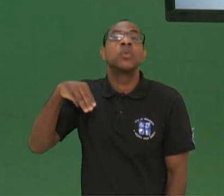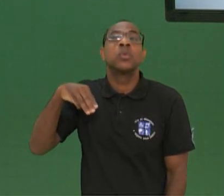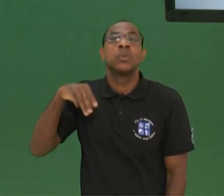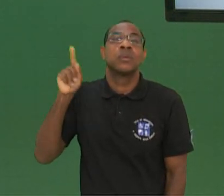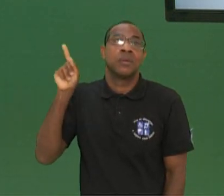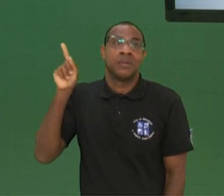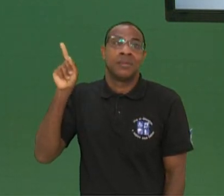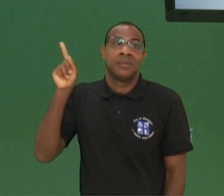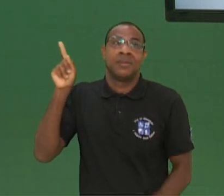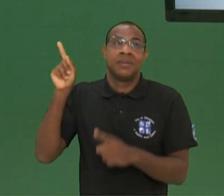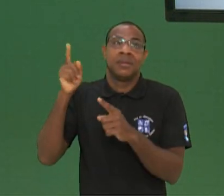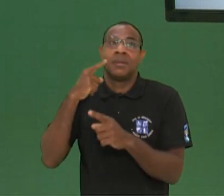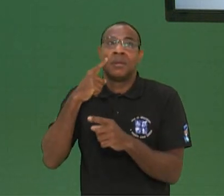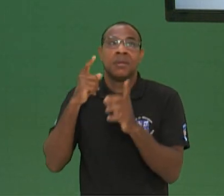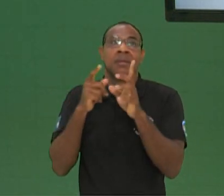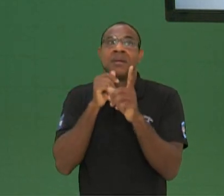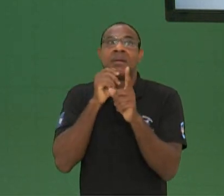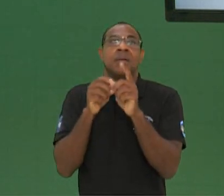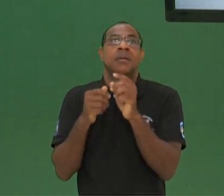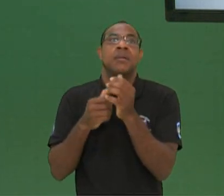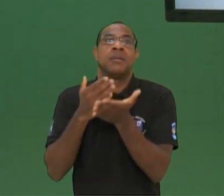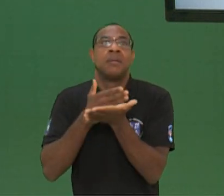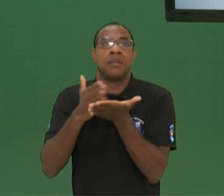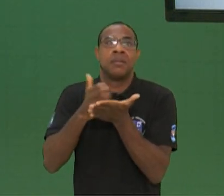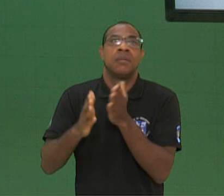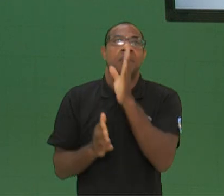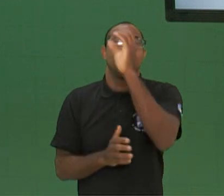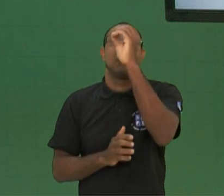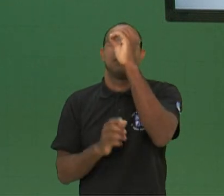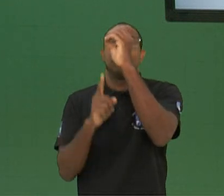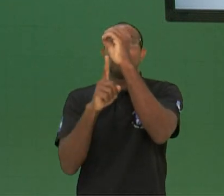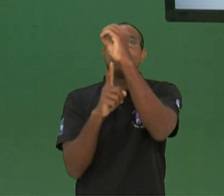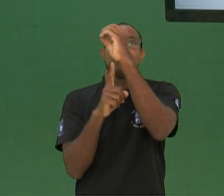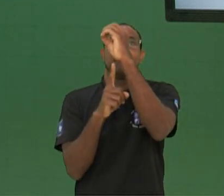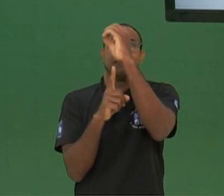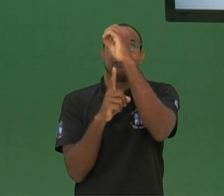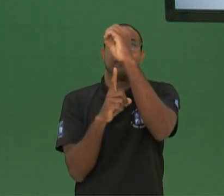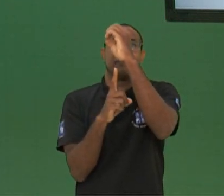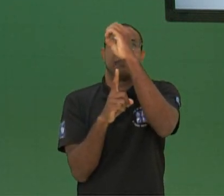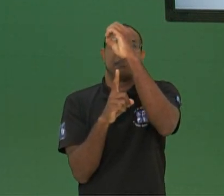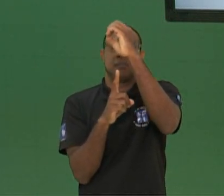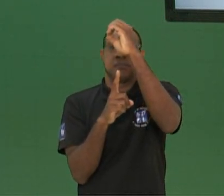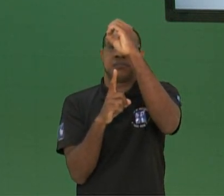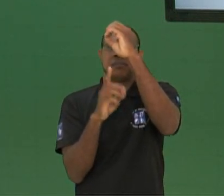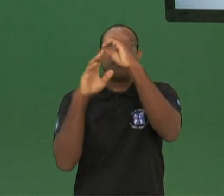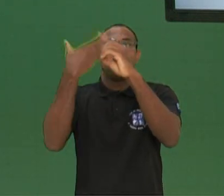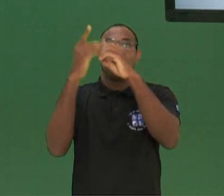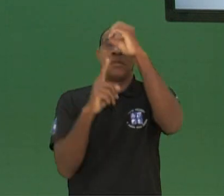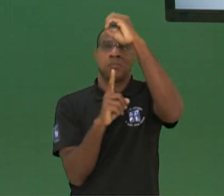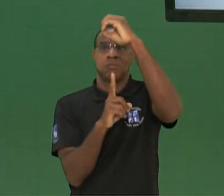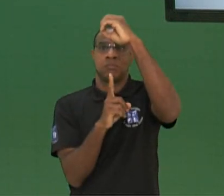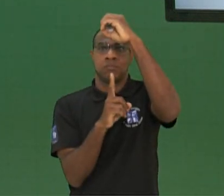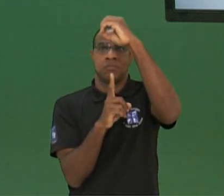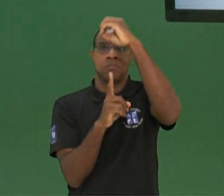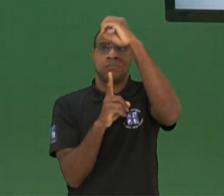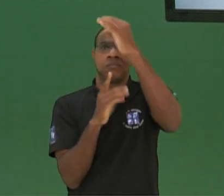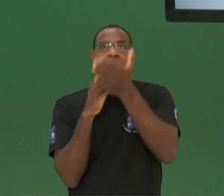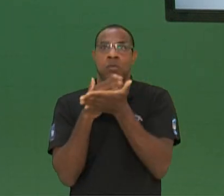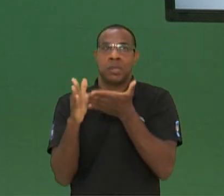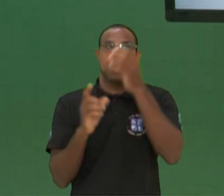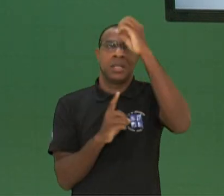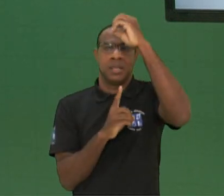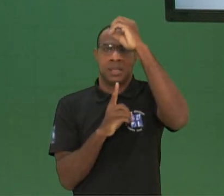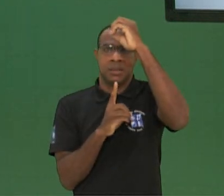os minutos, uma partida ela sempre vai começar em 0. Então, sempre vai estar 0, 0 para os dois.